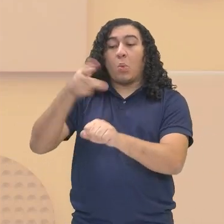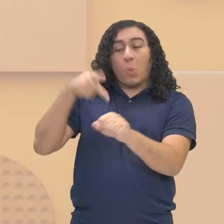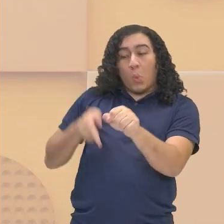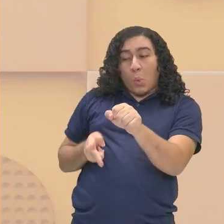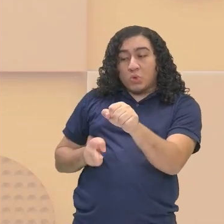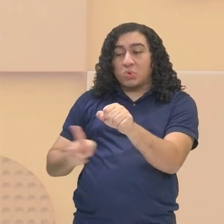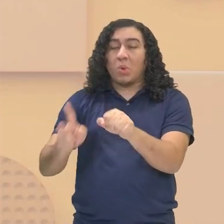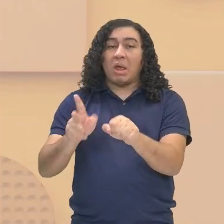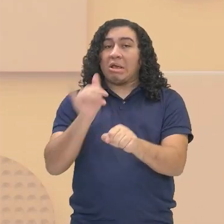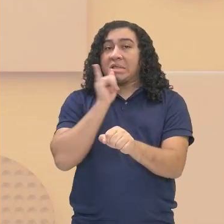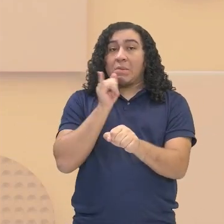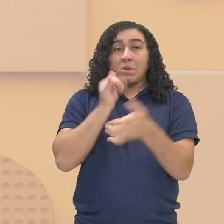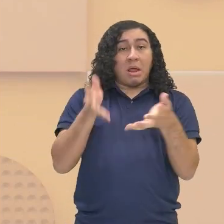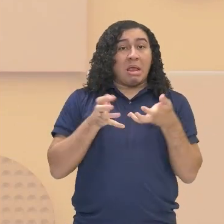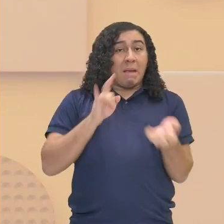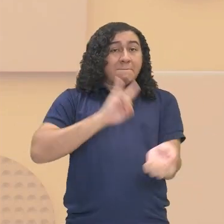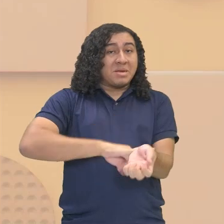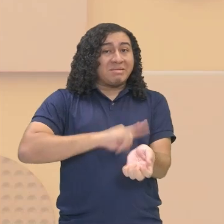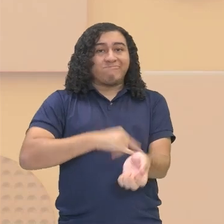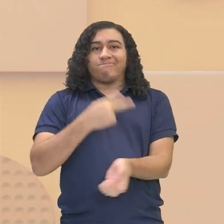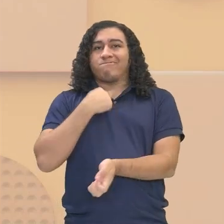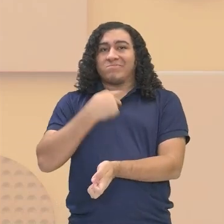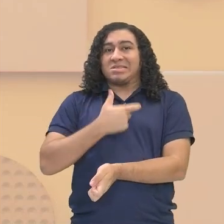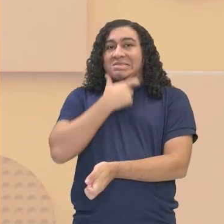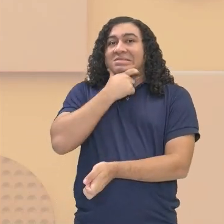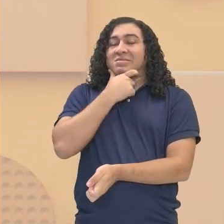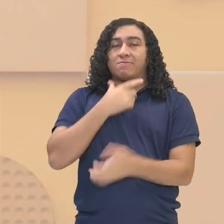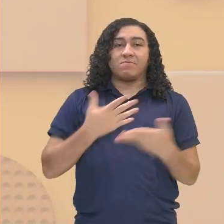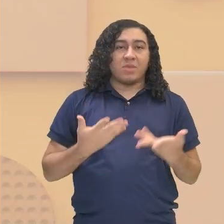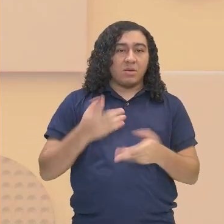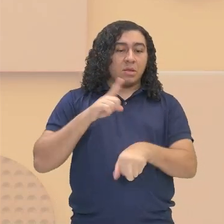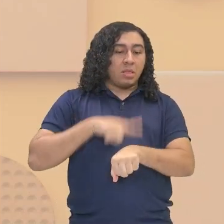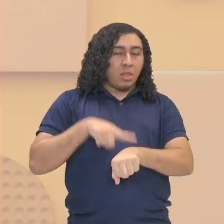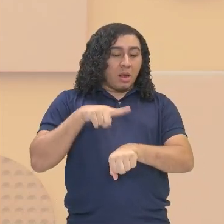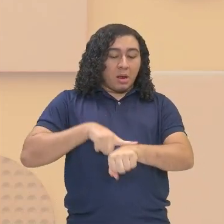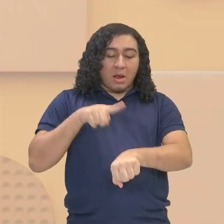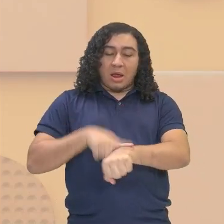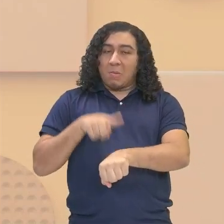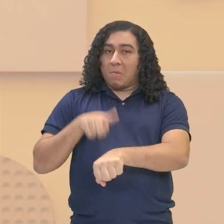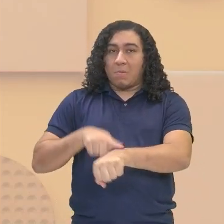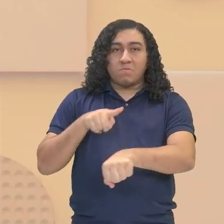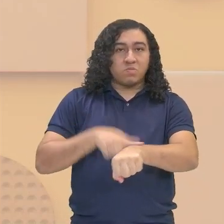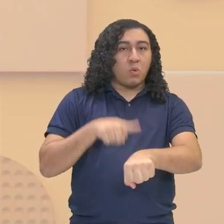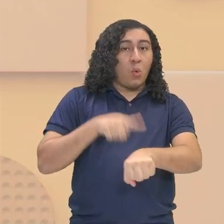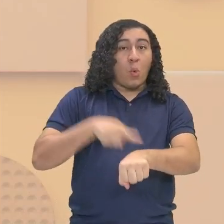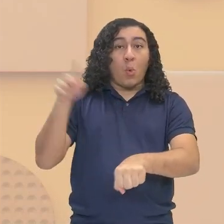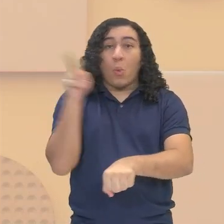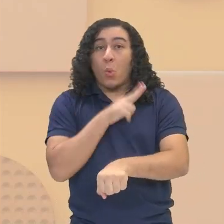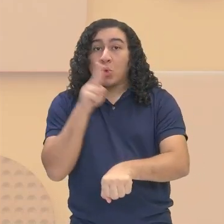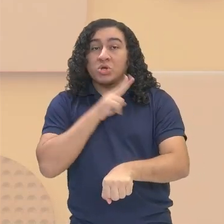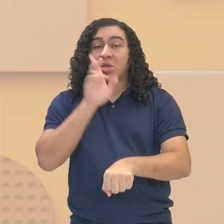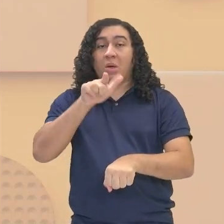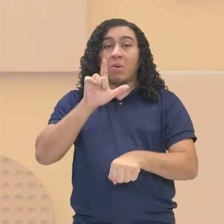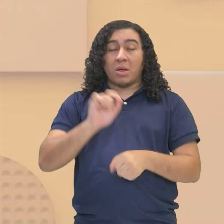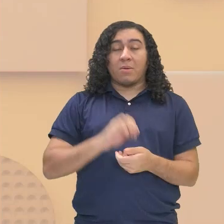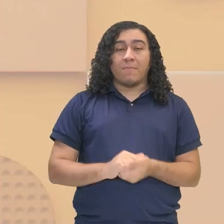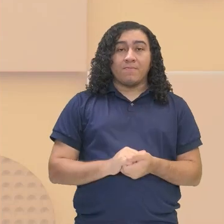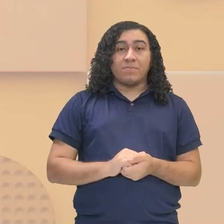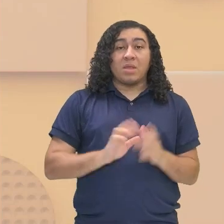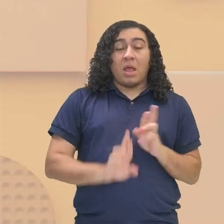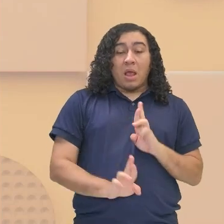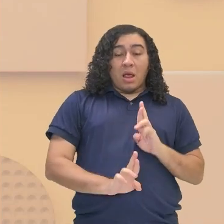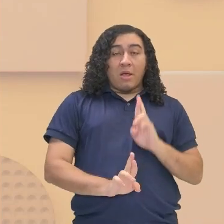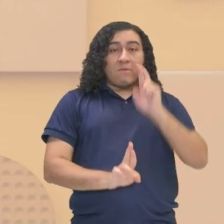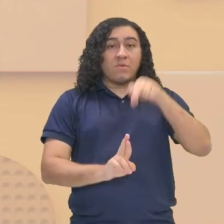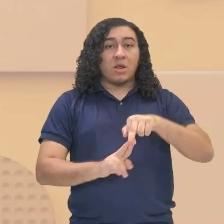ir ao banheiro e voltar. Então, é um tempo ali, né? Esse tempo, então, aí, do que a gente chama do capitalismo, aonde